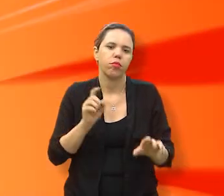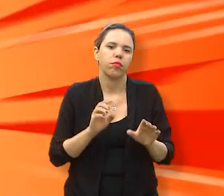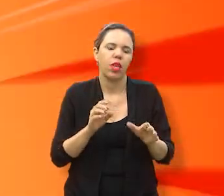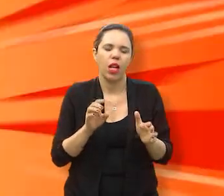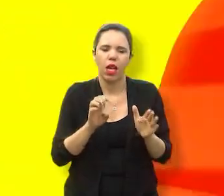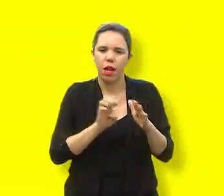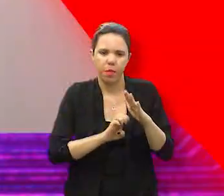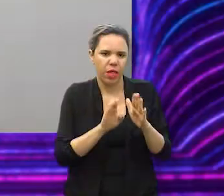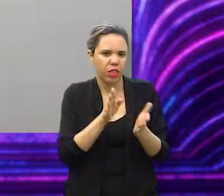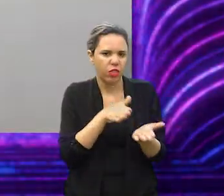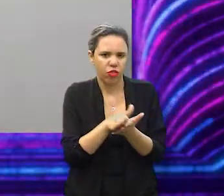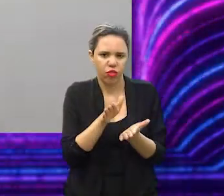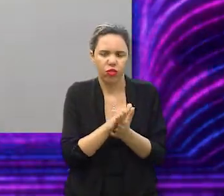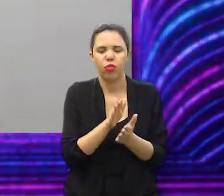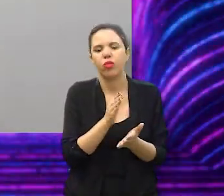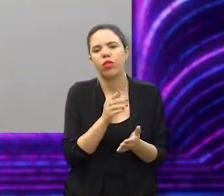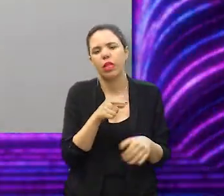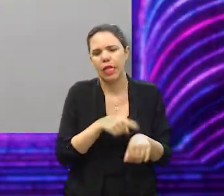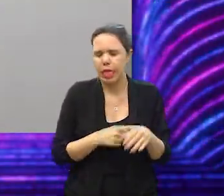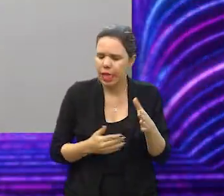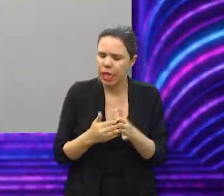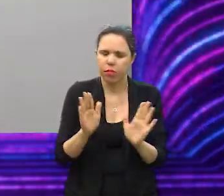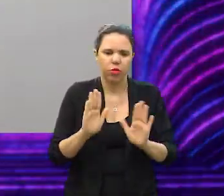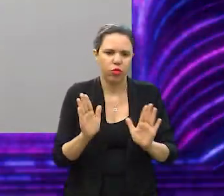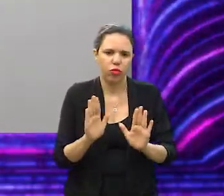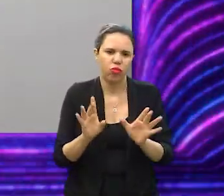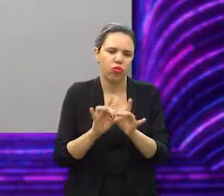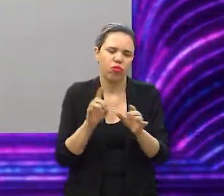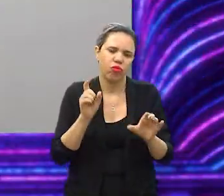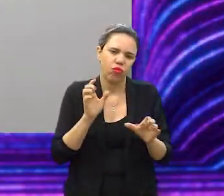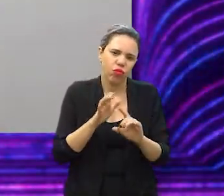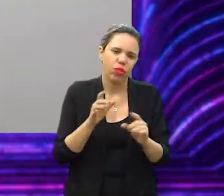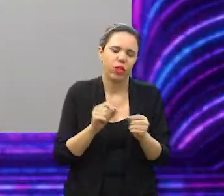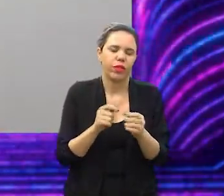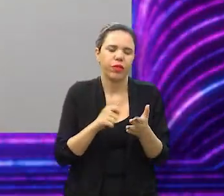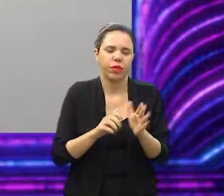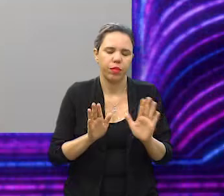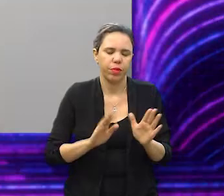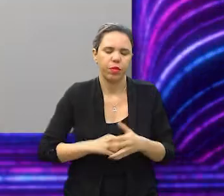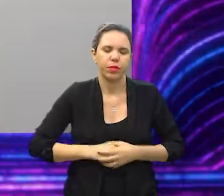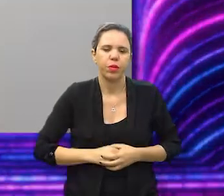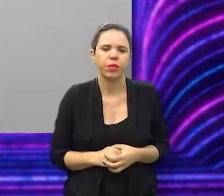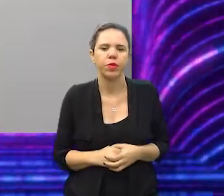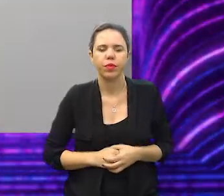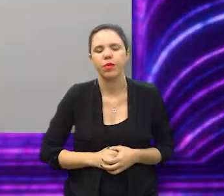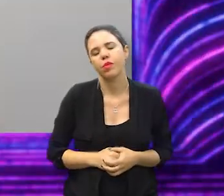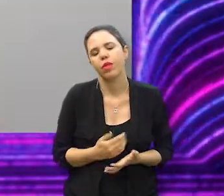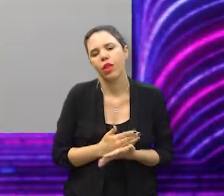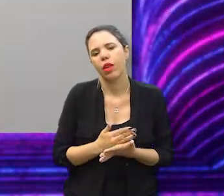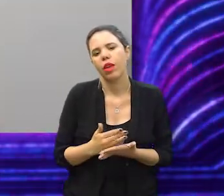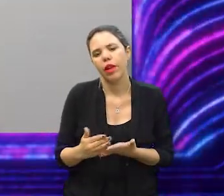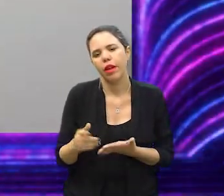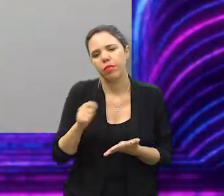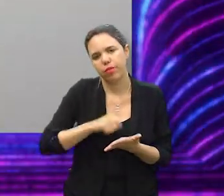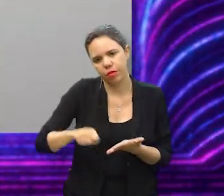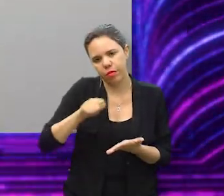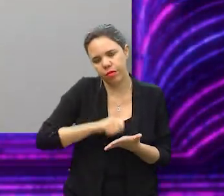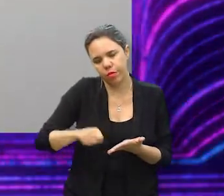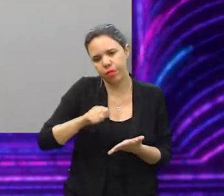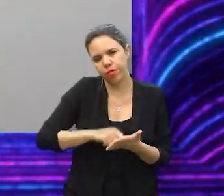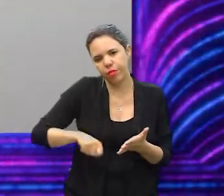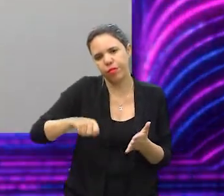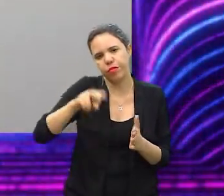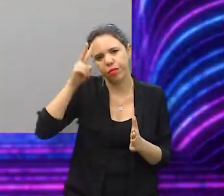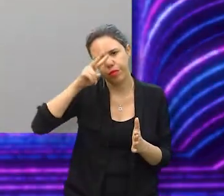sem necessidade de prazo, sem influência no que eu estava escrevendo. E aí eu comecei a escrever o roteiro,